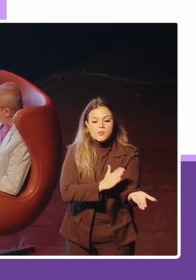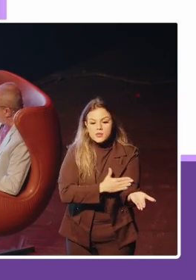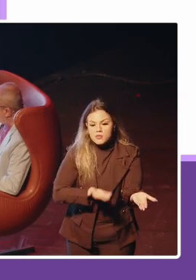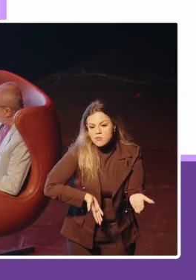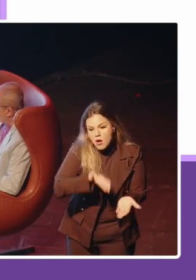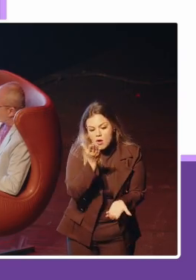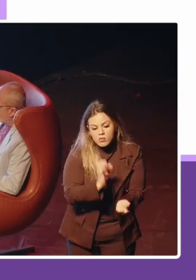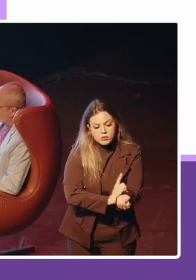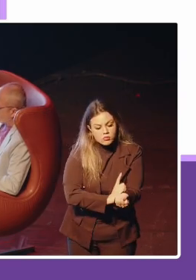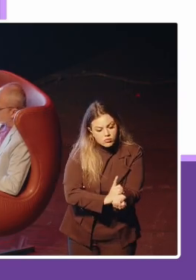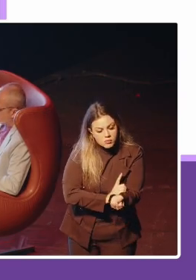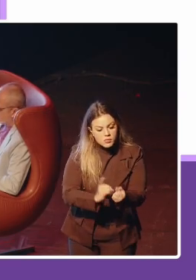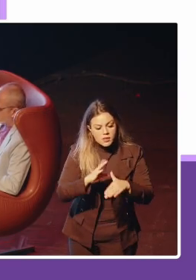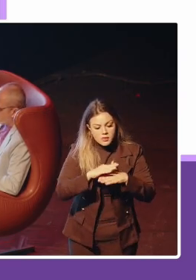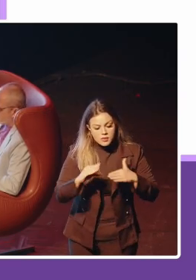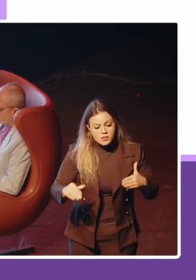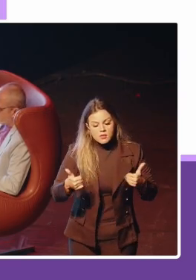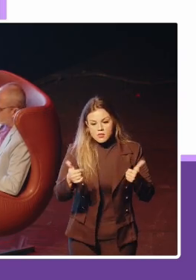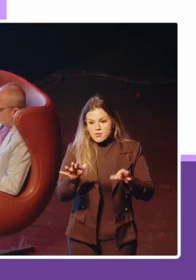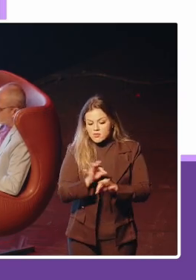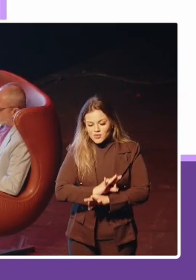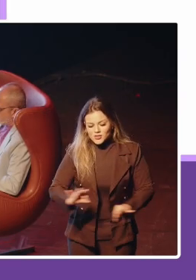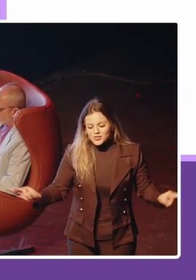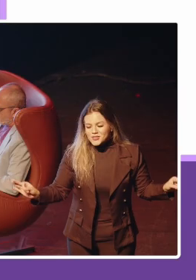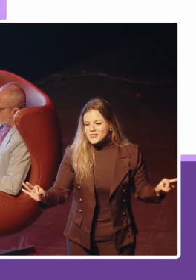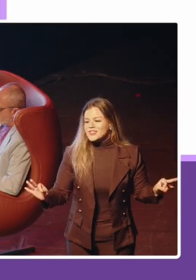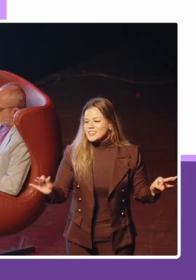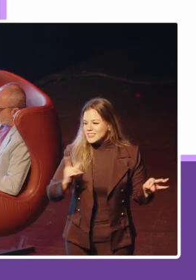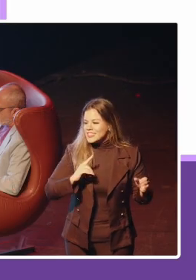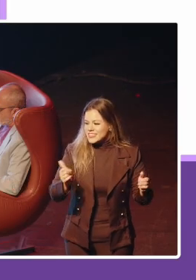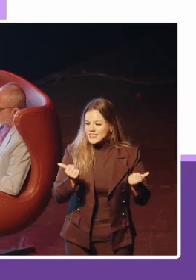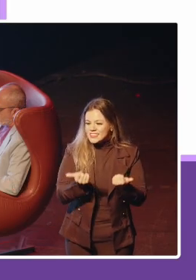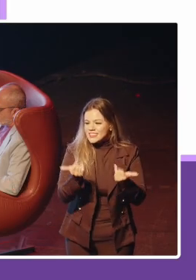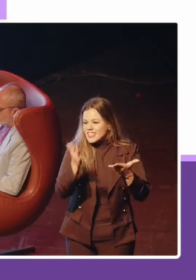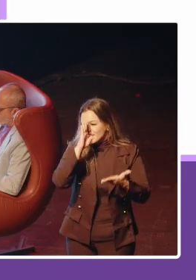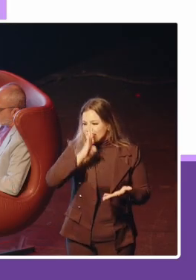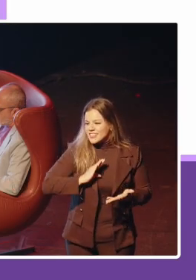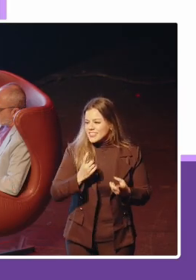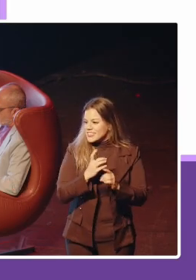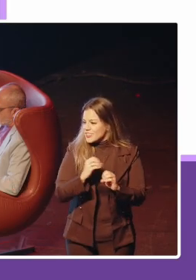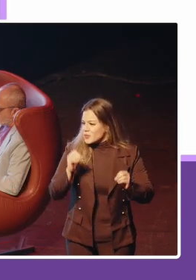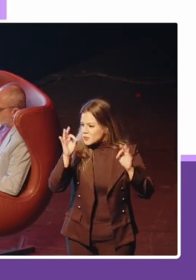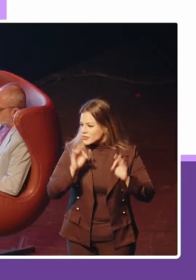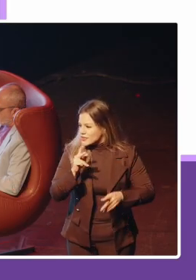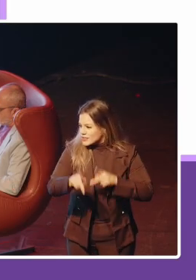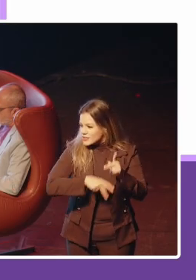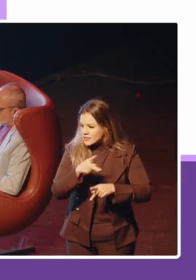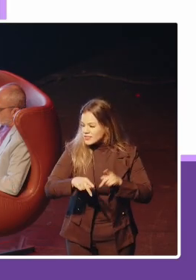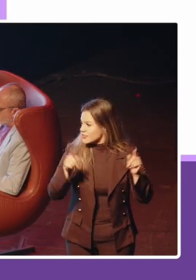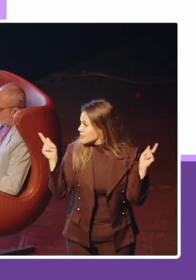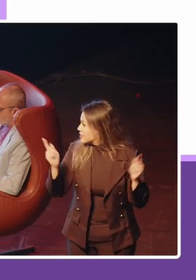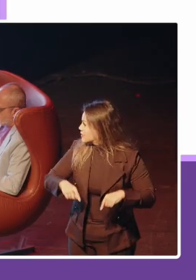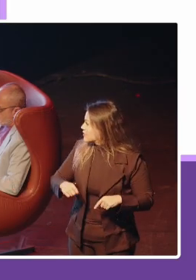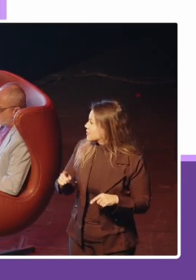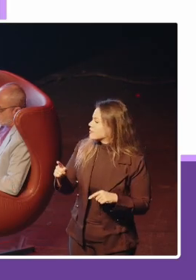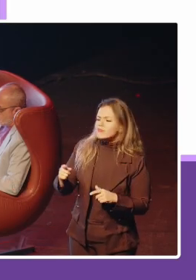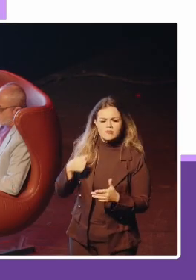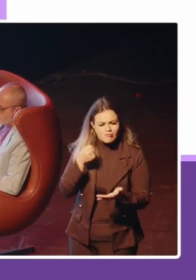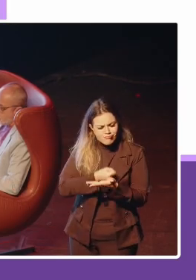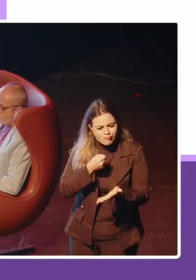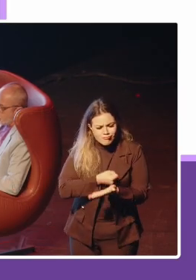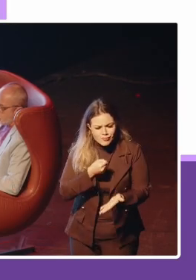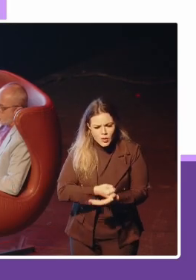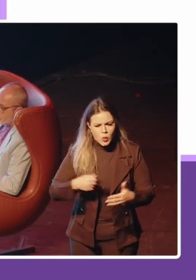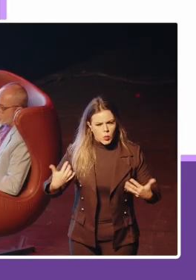diabetes, colesterol. Né, se chama Hipérdia, está disponível para 100% dos brasileiros, é sim uma conquista enorme